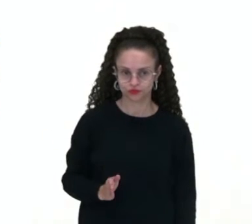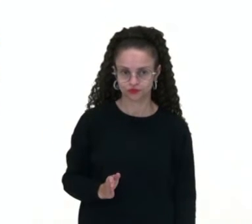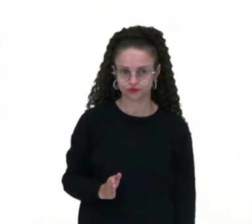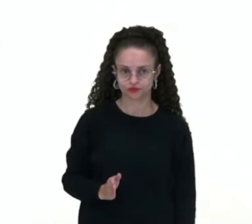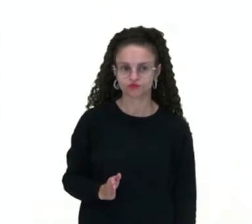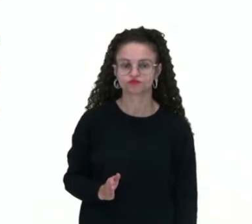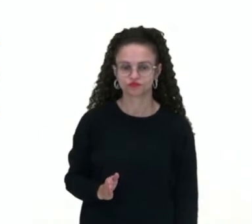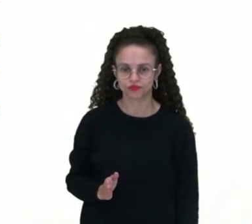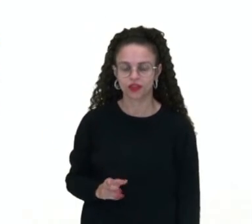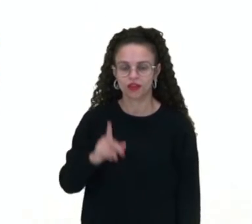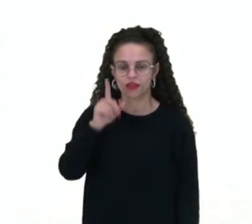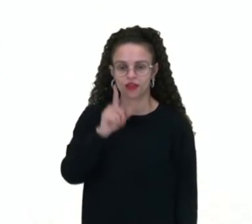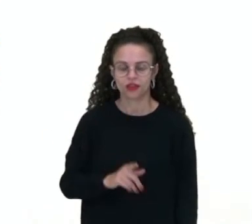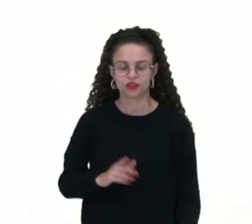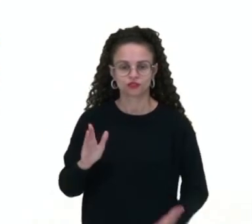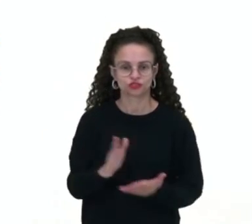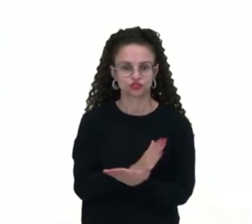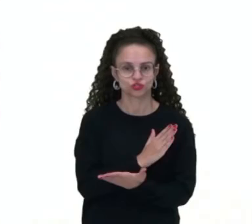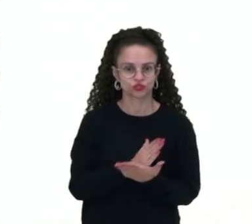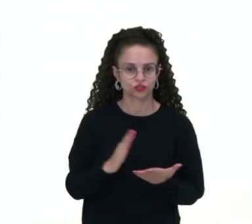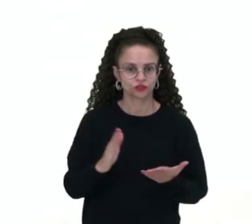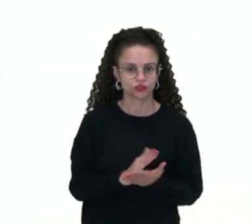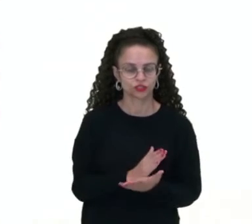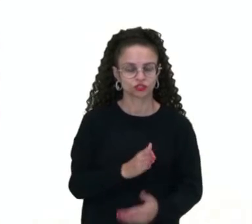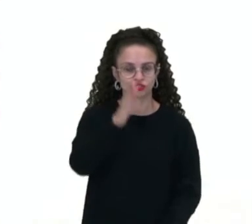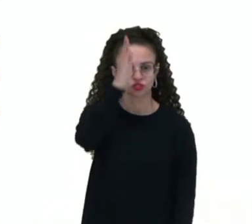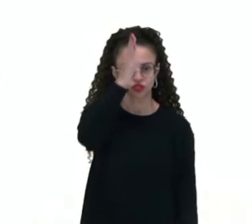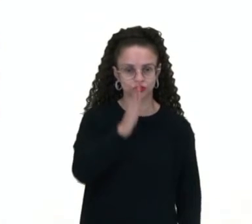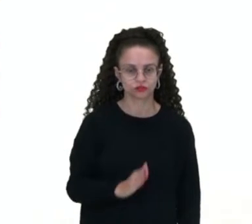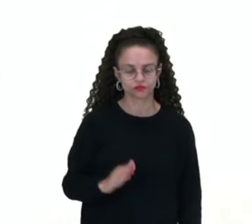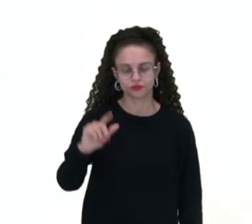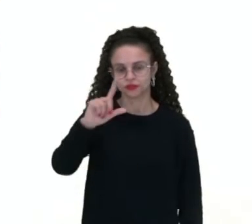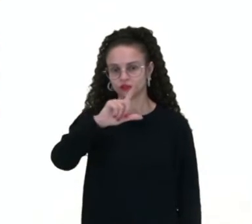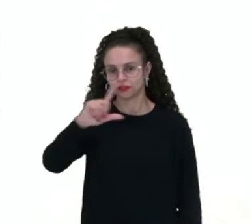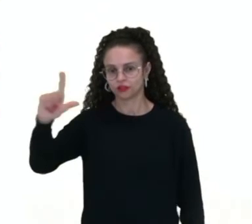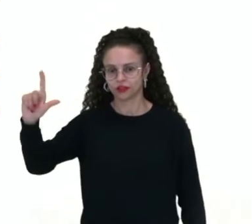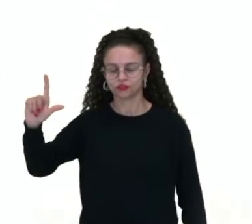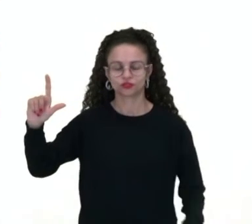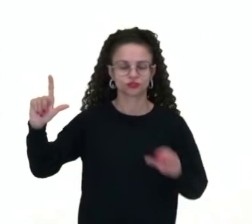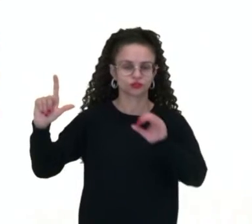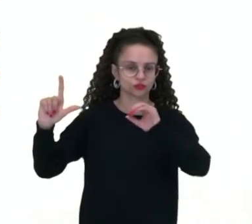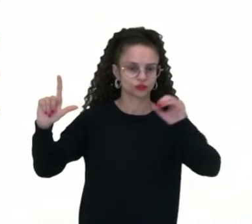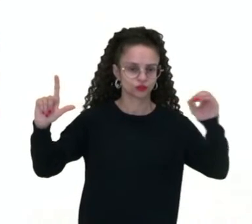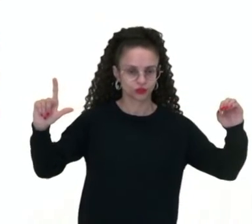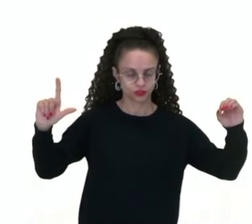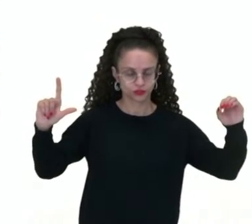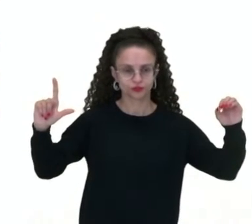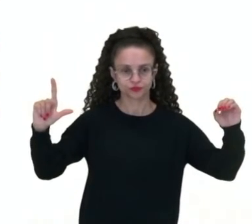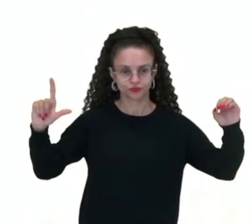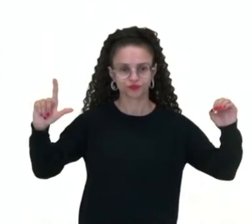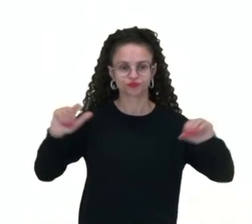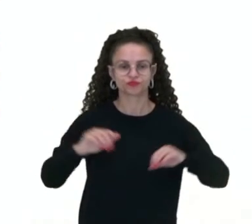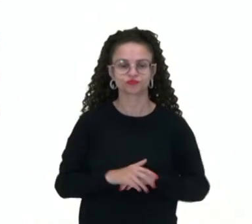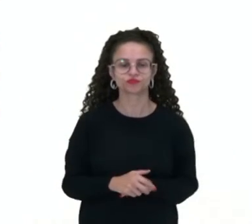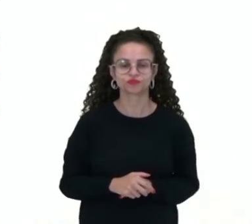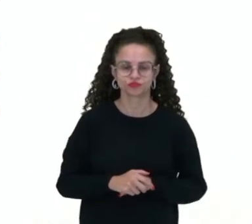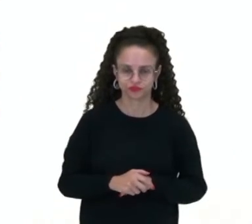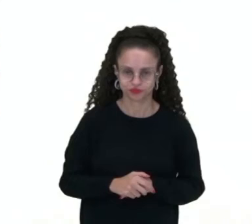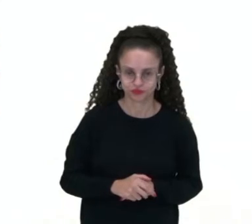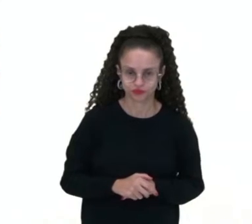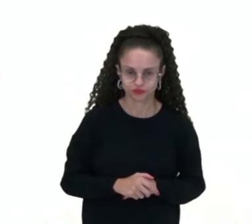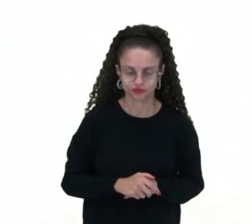Greenwich. Ele vai dividir o mundo, então, essa linha imaginária, em hemisfério oriental, que é o seu lado aí direito, e o